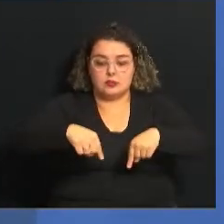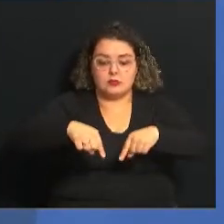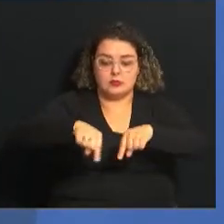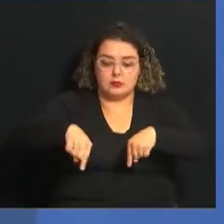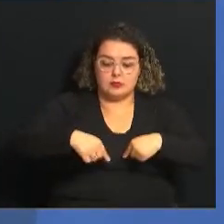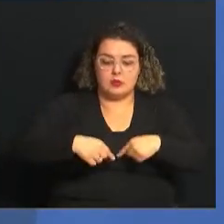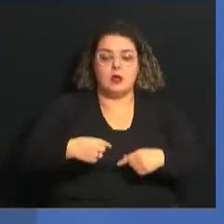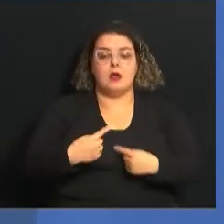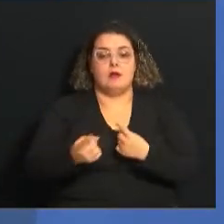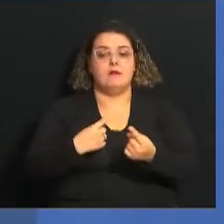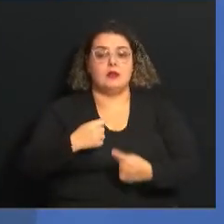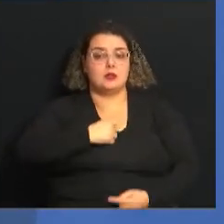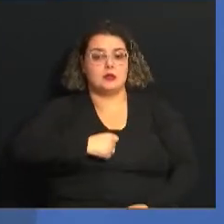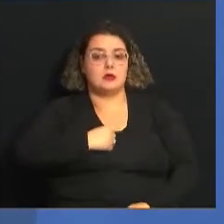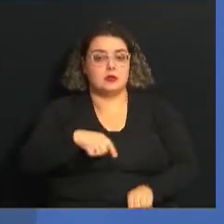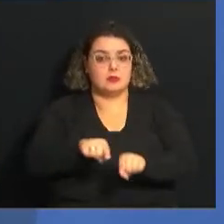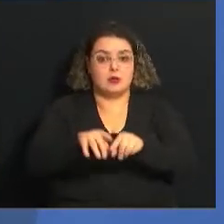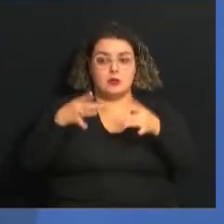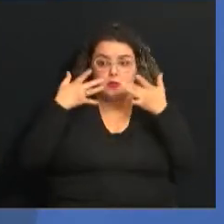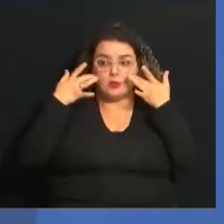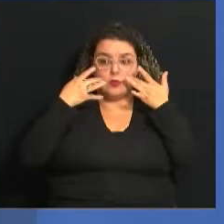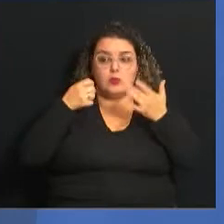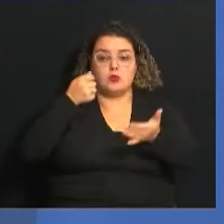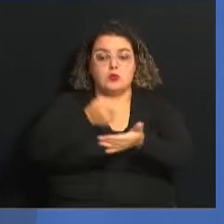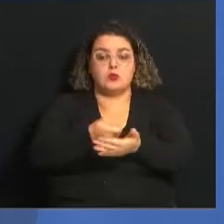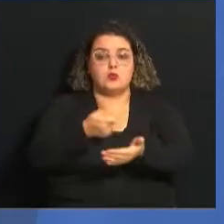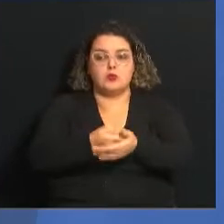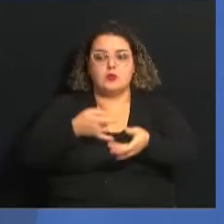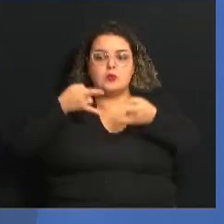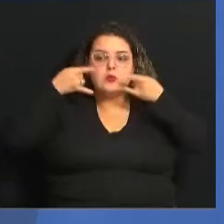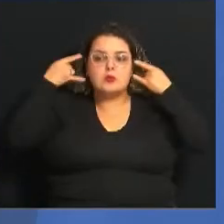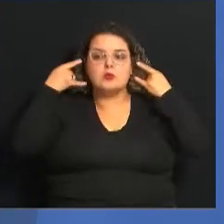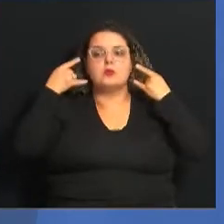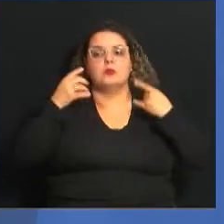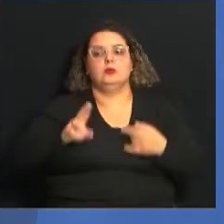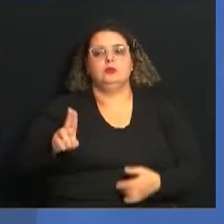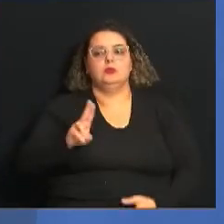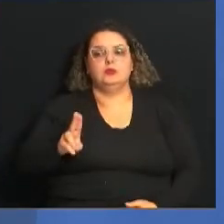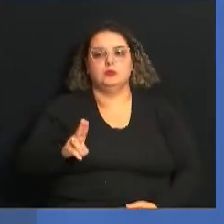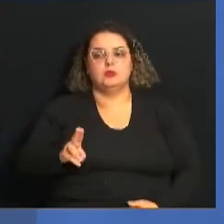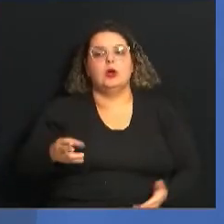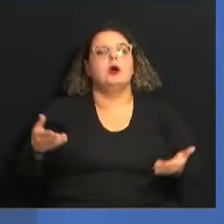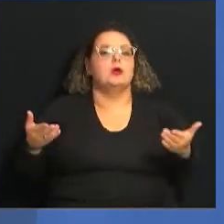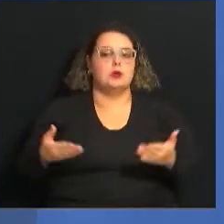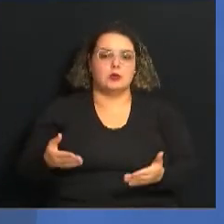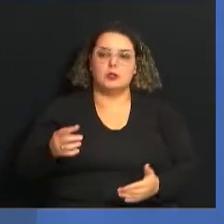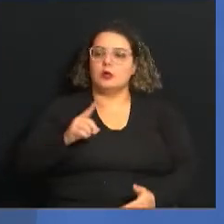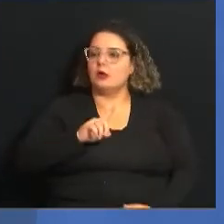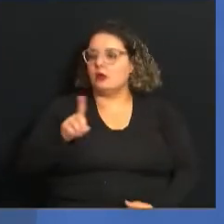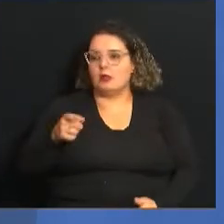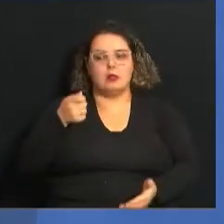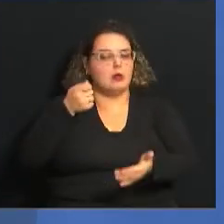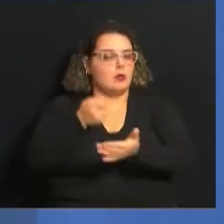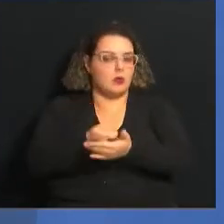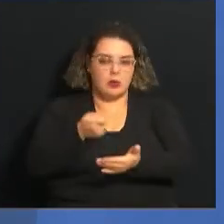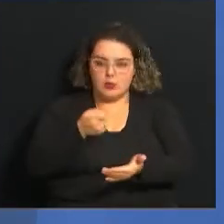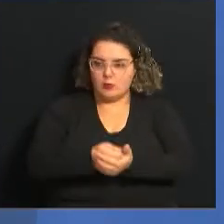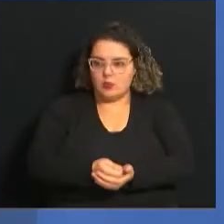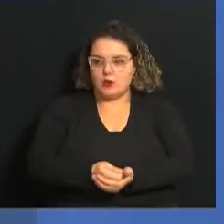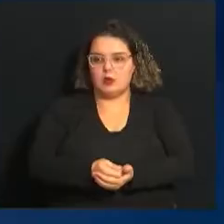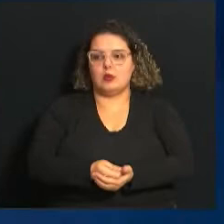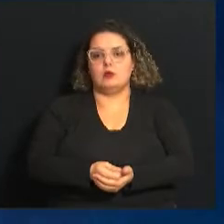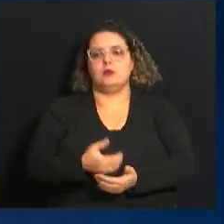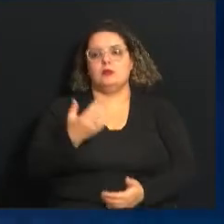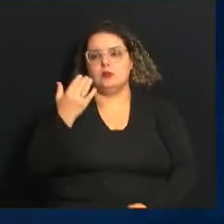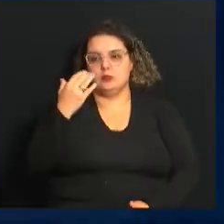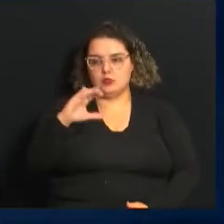também no Teatro Bento Quirino, o uso obrigatório de máscaras. Isso, a partir de hoje, não é mais obrigatório. O ato foi